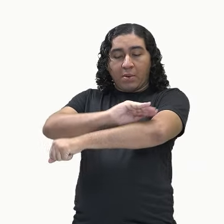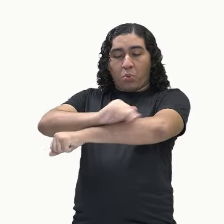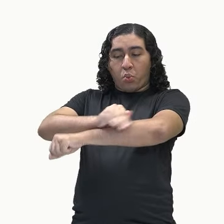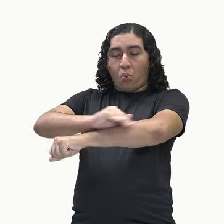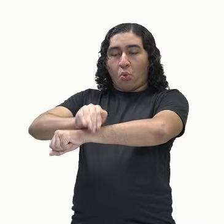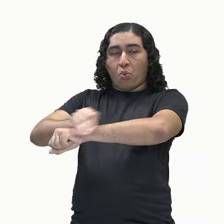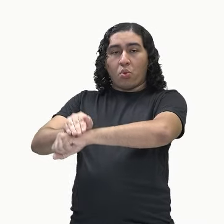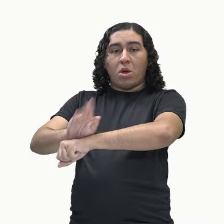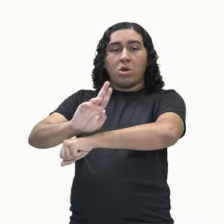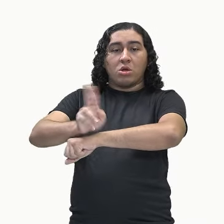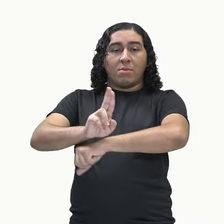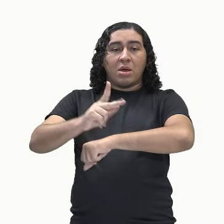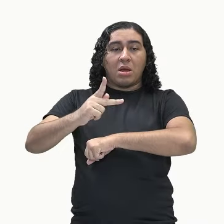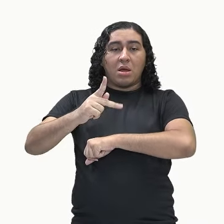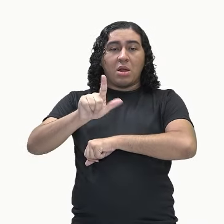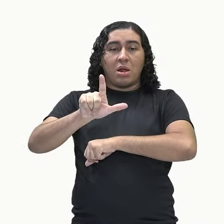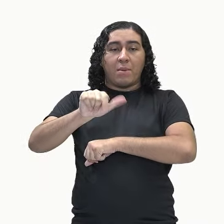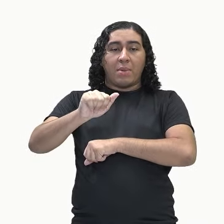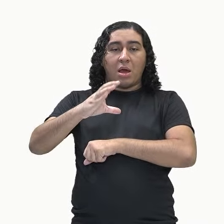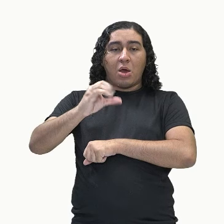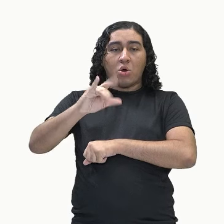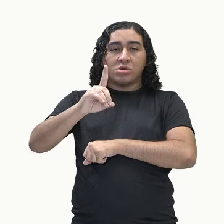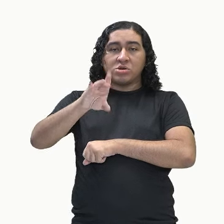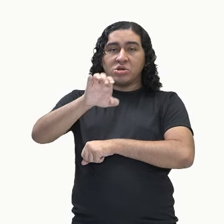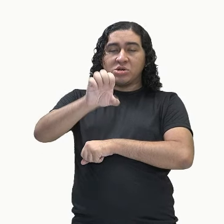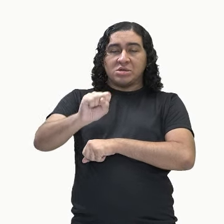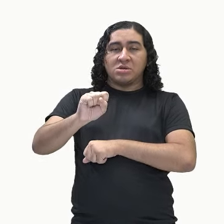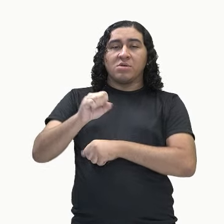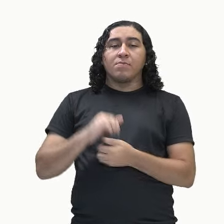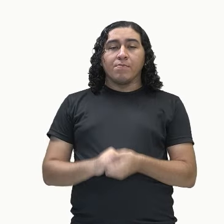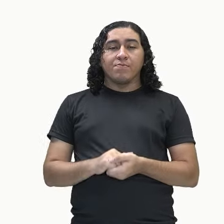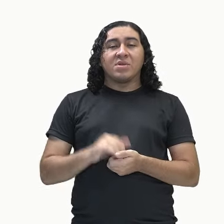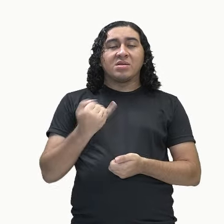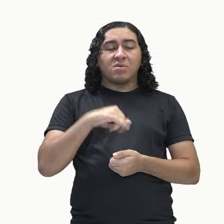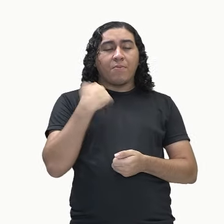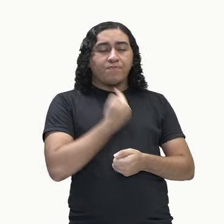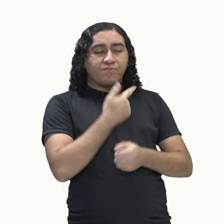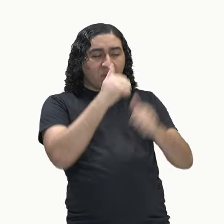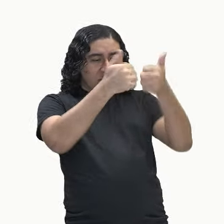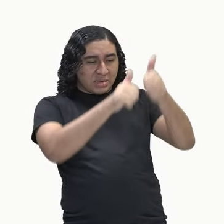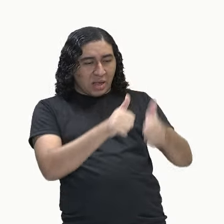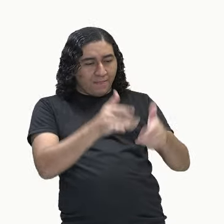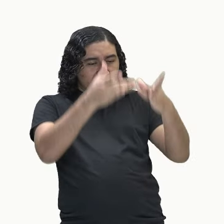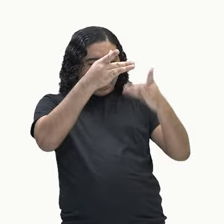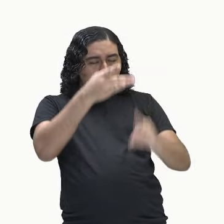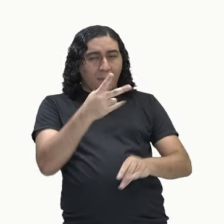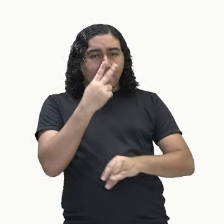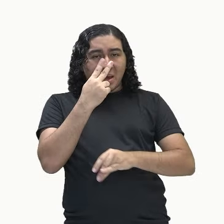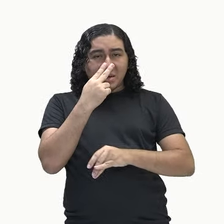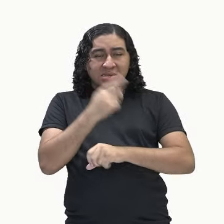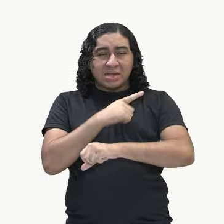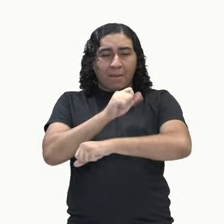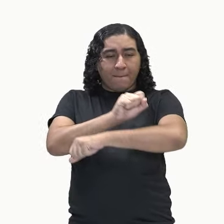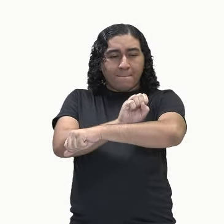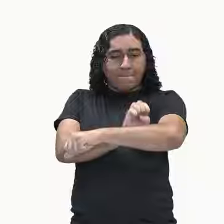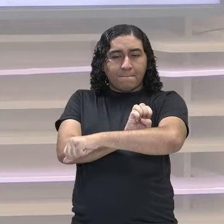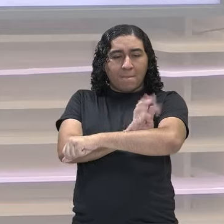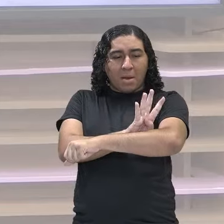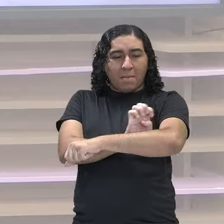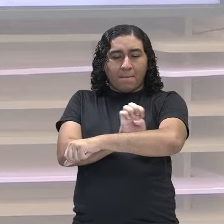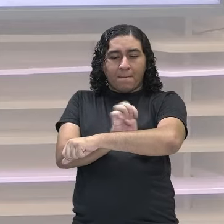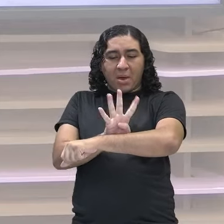Se a gente observar essas escamas com bastante detalhes, elas têm umas estruturas mais pontiagudas, né? Ela é diferente das escamas que a